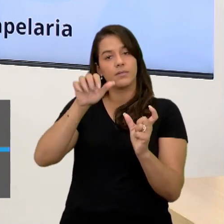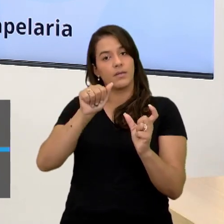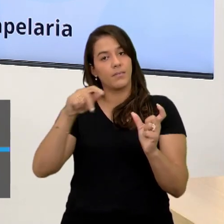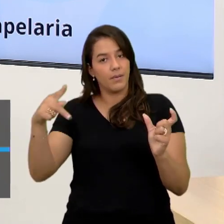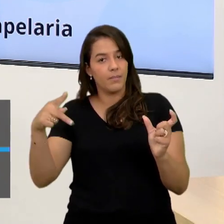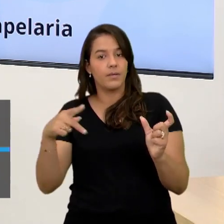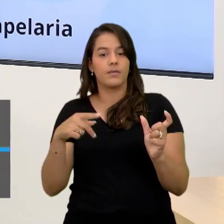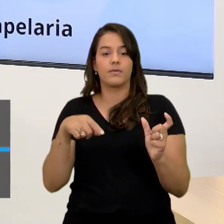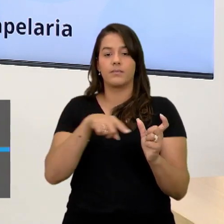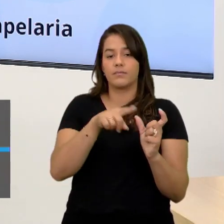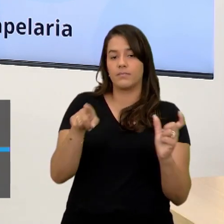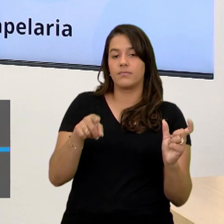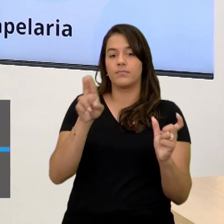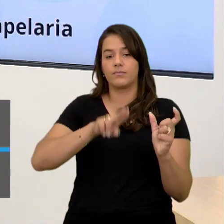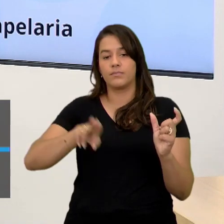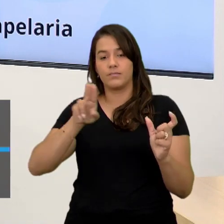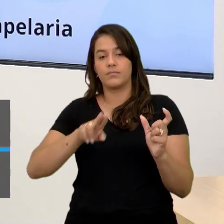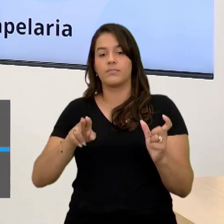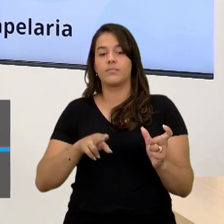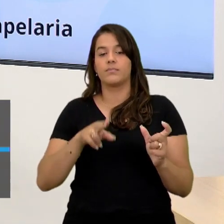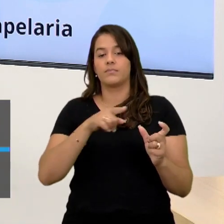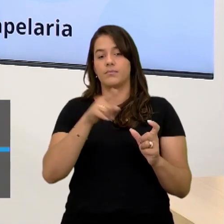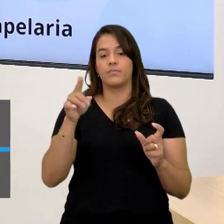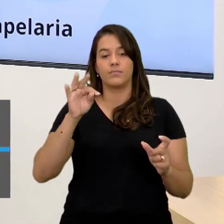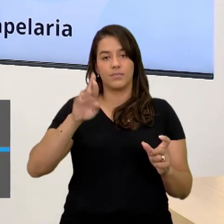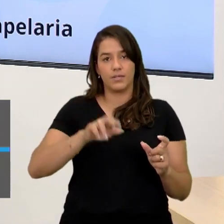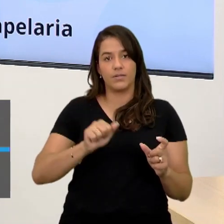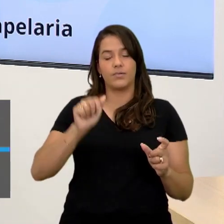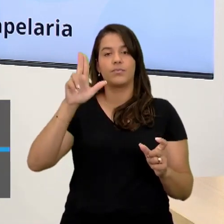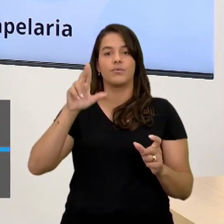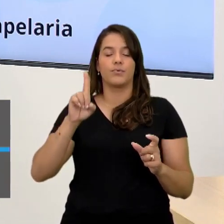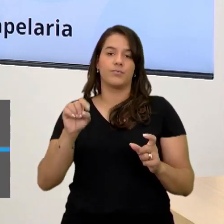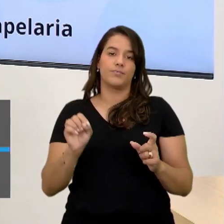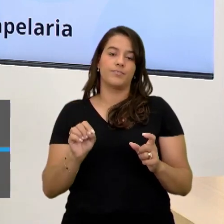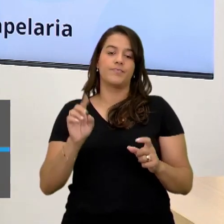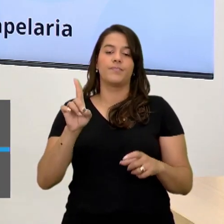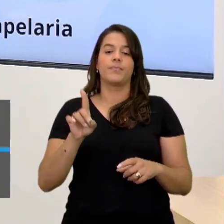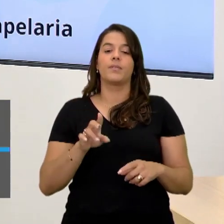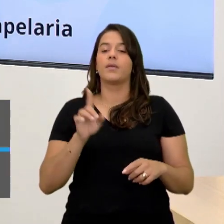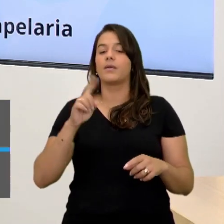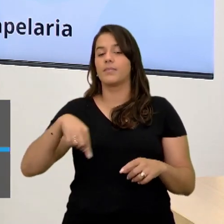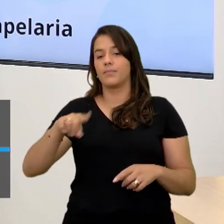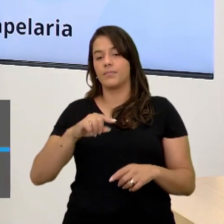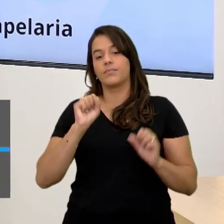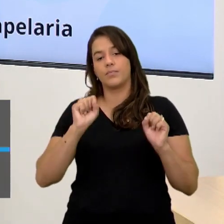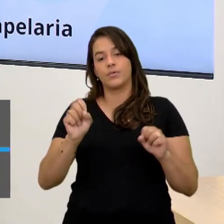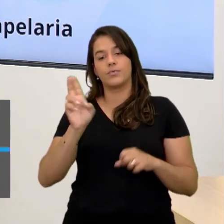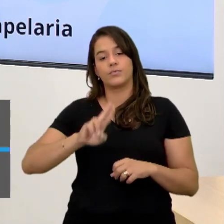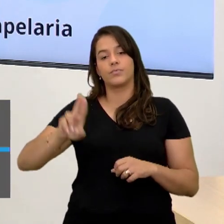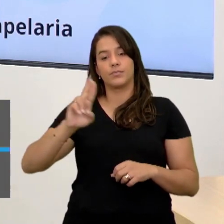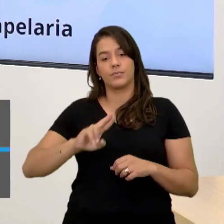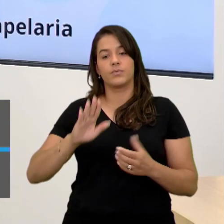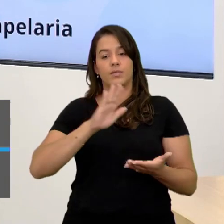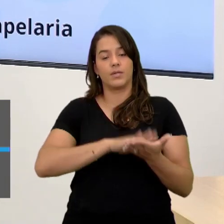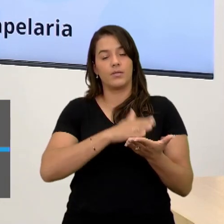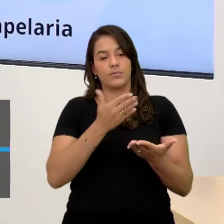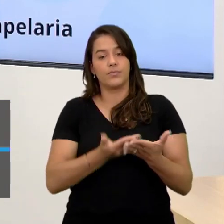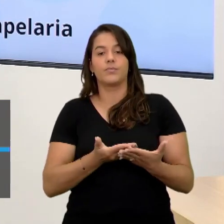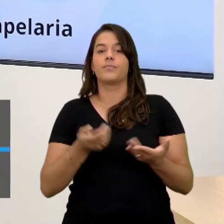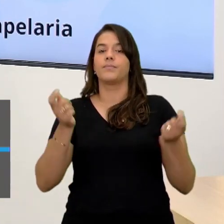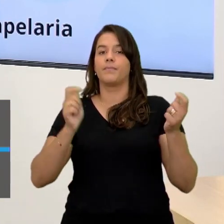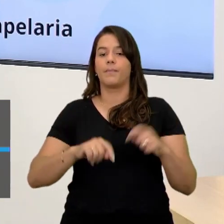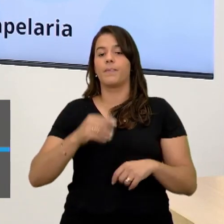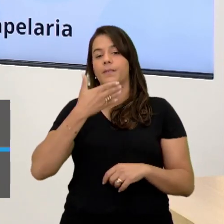né, desse traidor aí, traidor, certo? Mas assim, pode usar. Eles estão melhores, mas